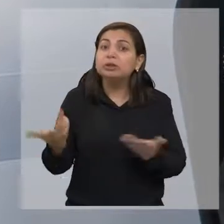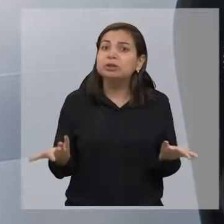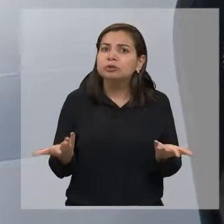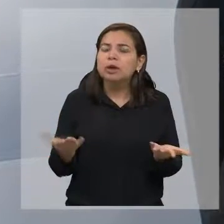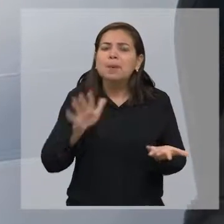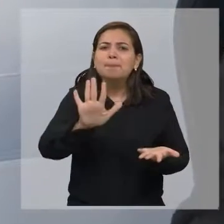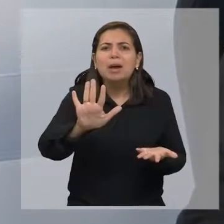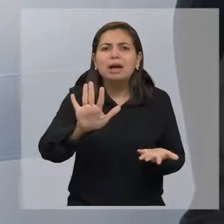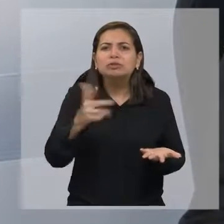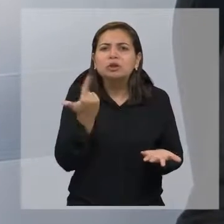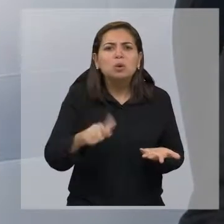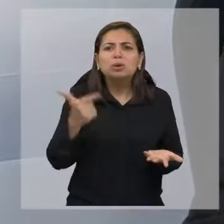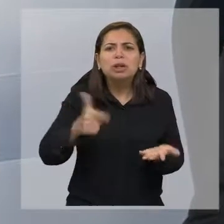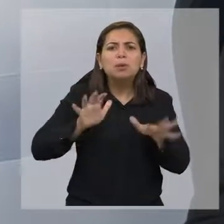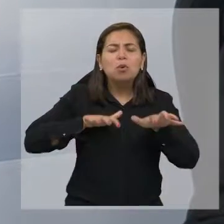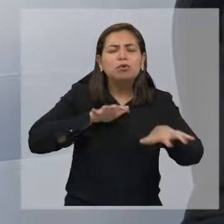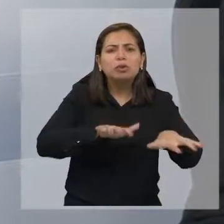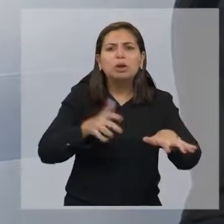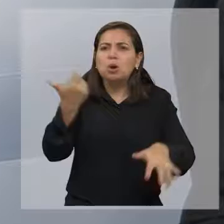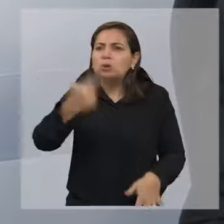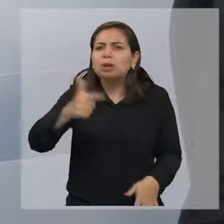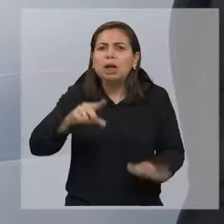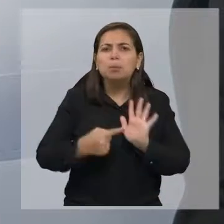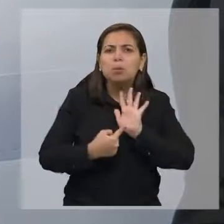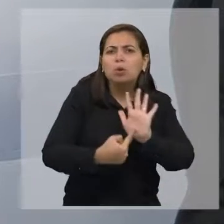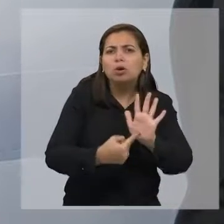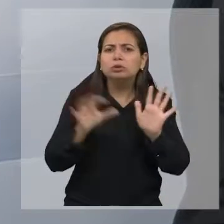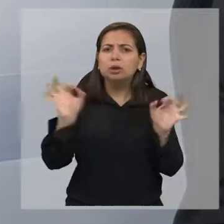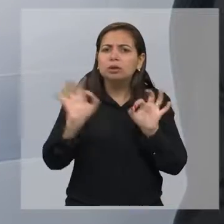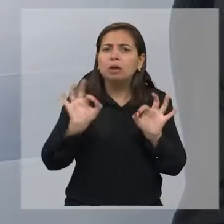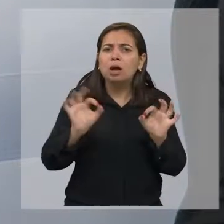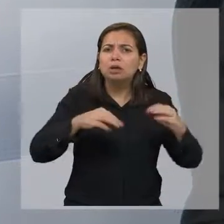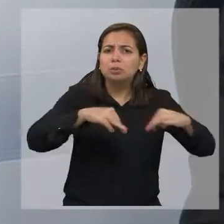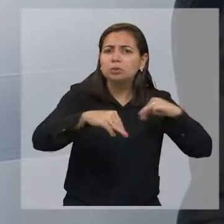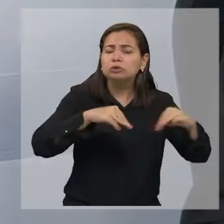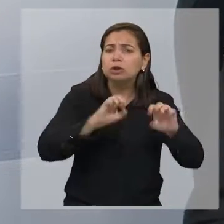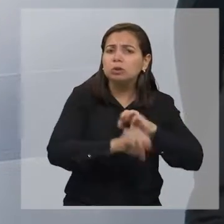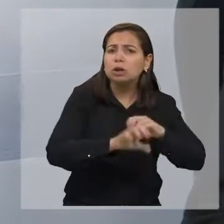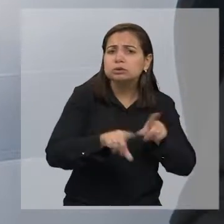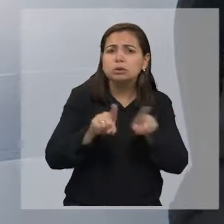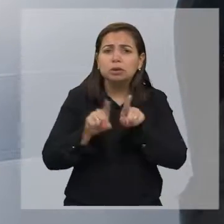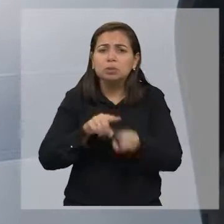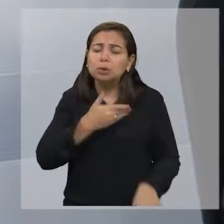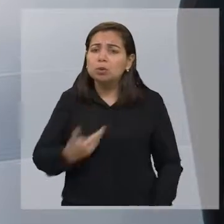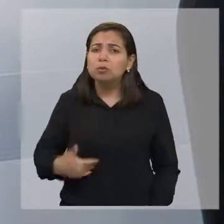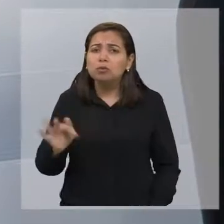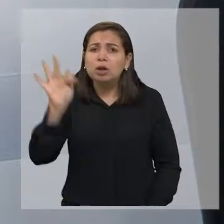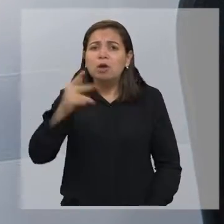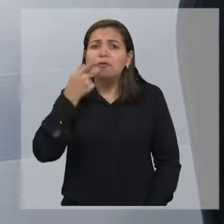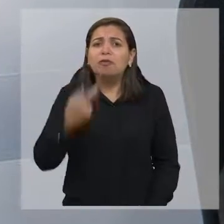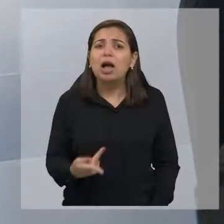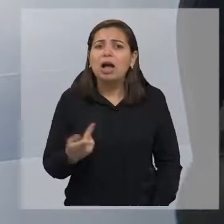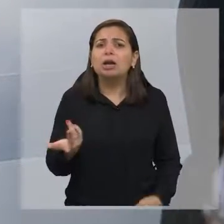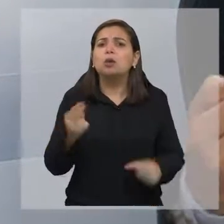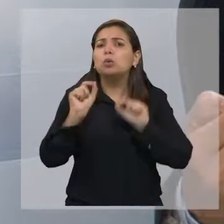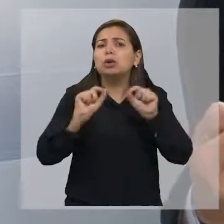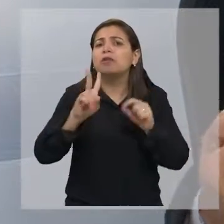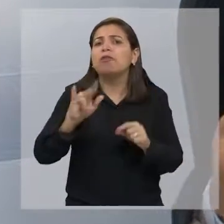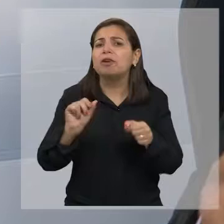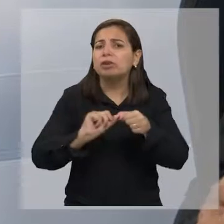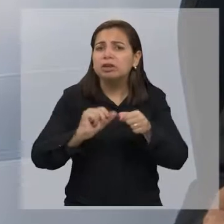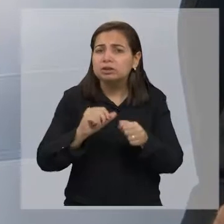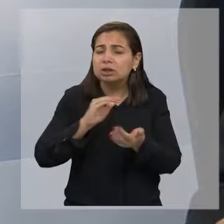existe nenhum movimento, nenhuma sinalização por parte do Ministério da Educação e do governo federal relacionado ao Fundeb. O que a gente